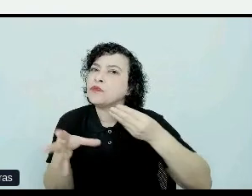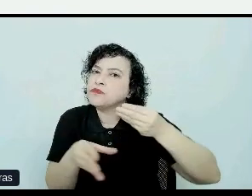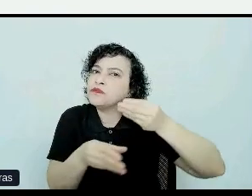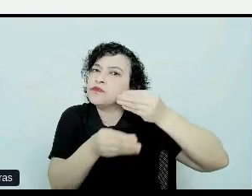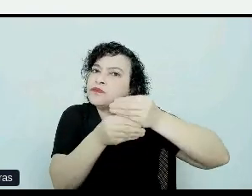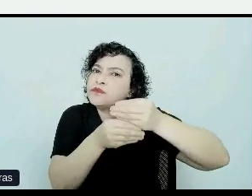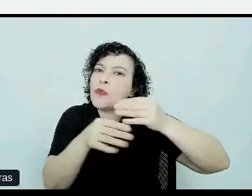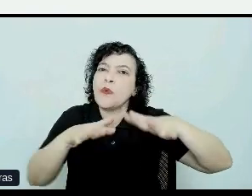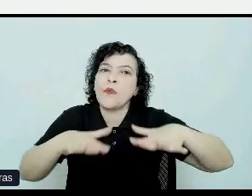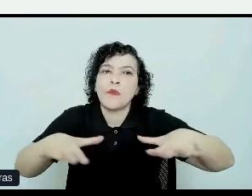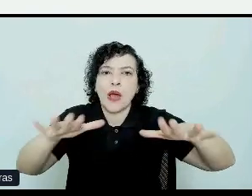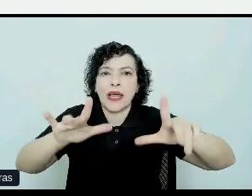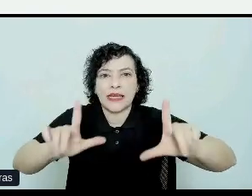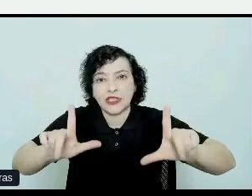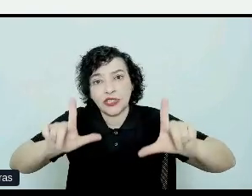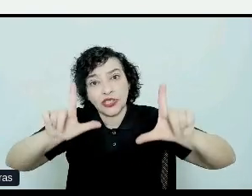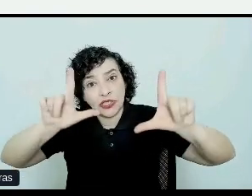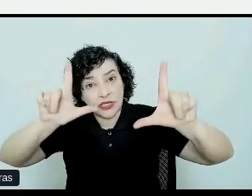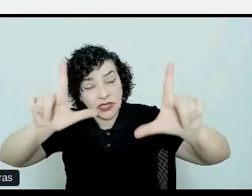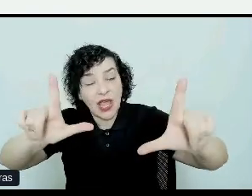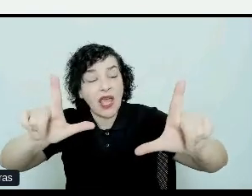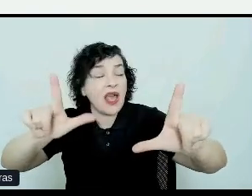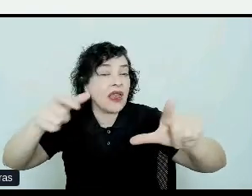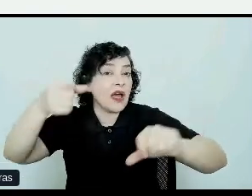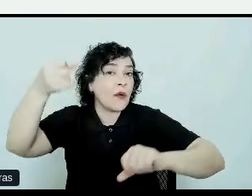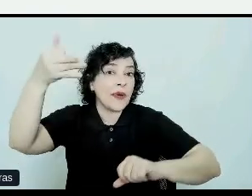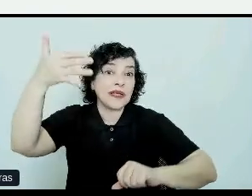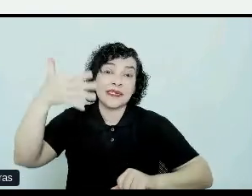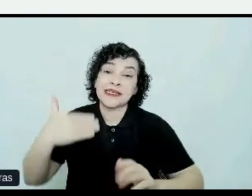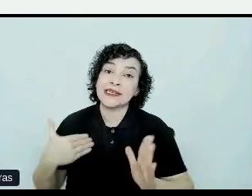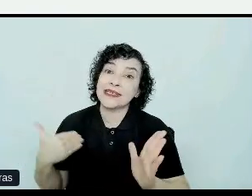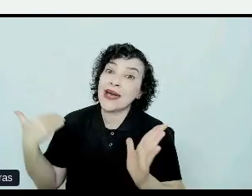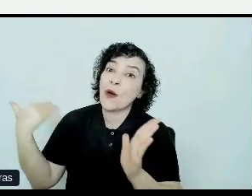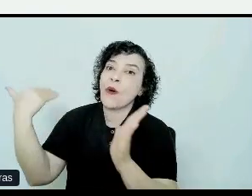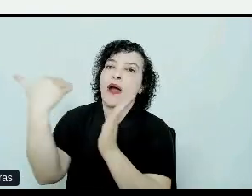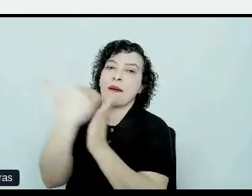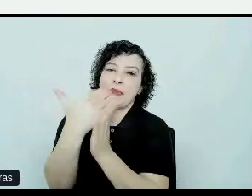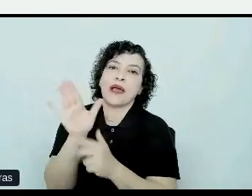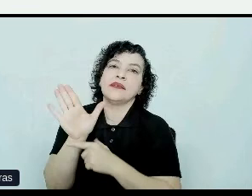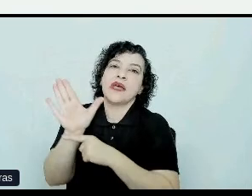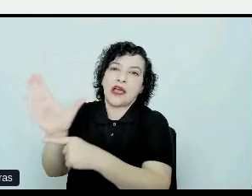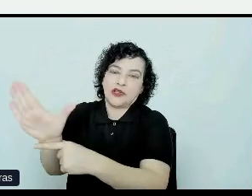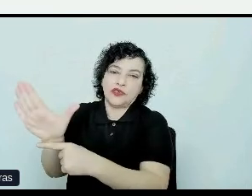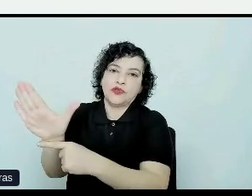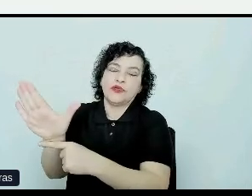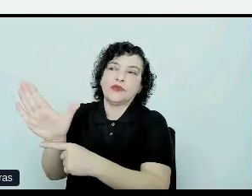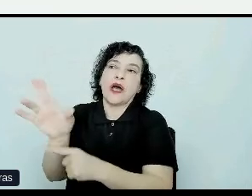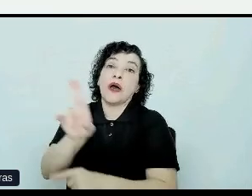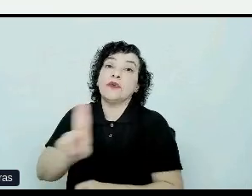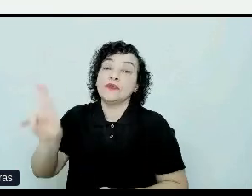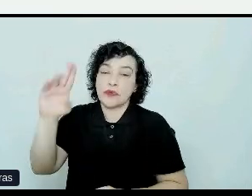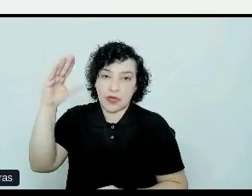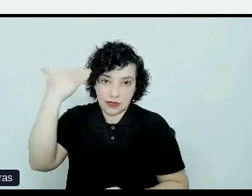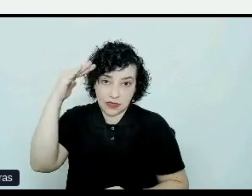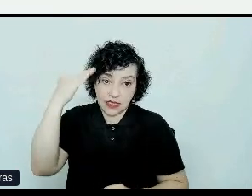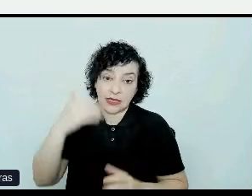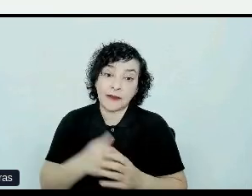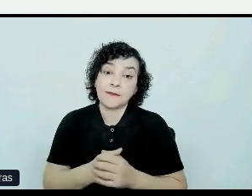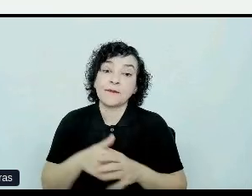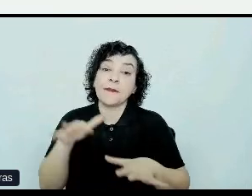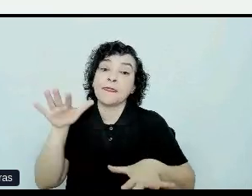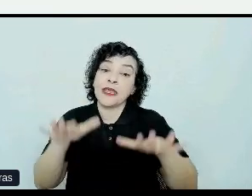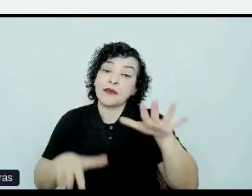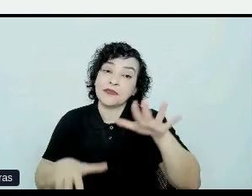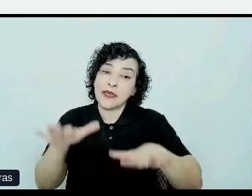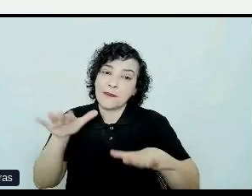label, um title, que pode ser uma descrição complementar, né, desse link. E aí vai depender muito, porque, que nem o VoiceOver,